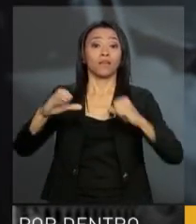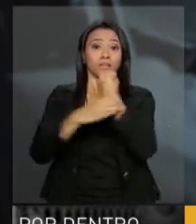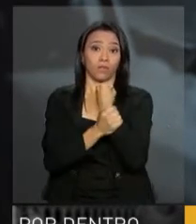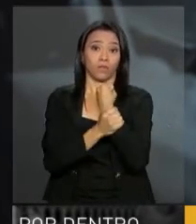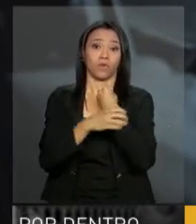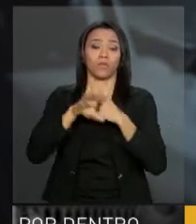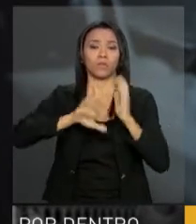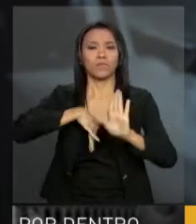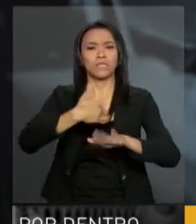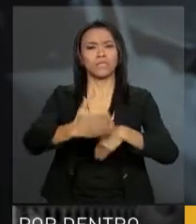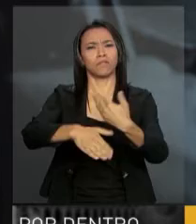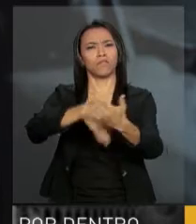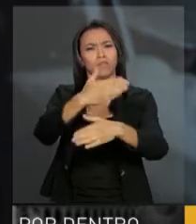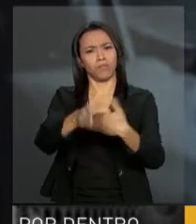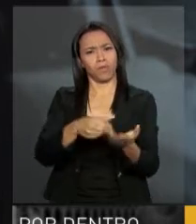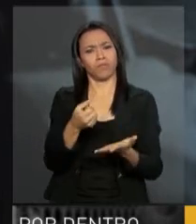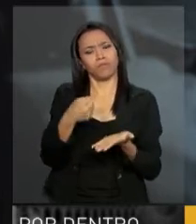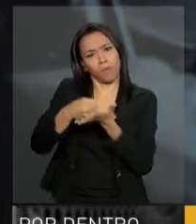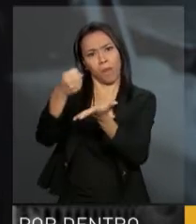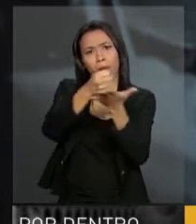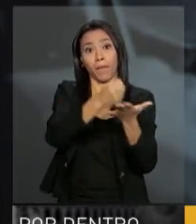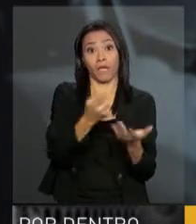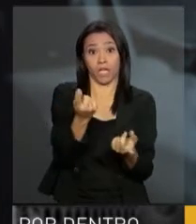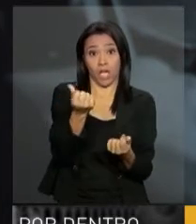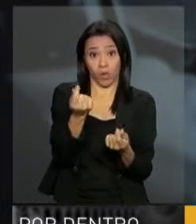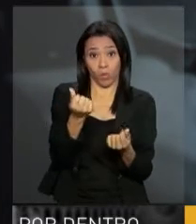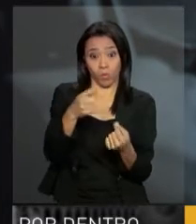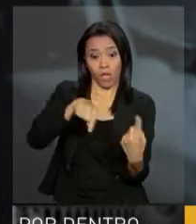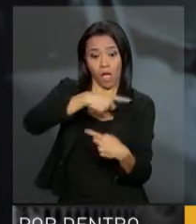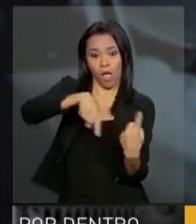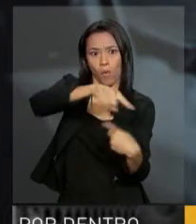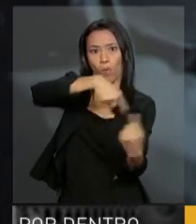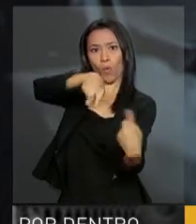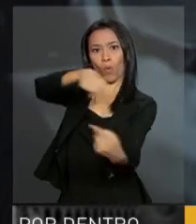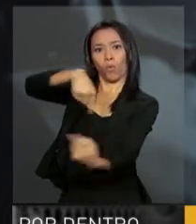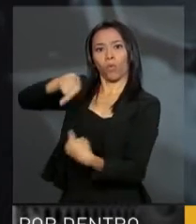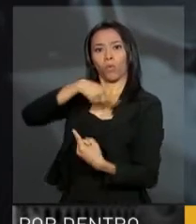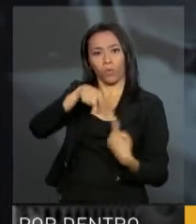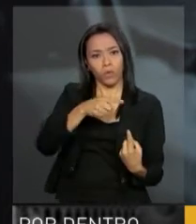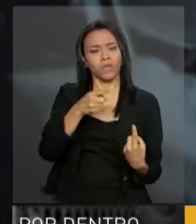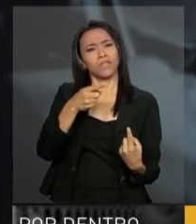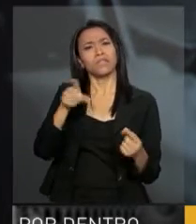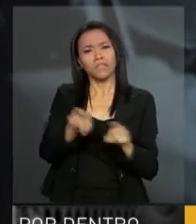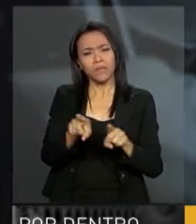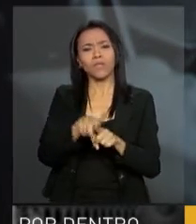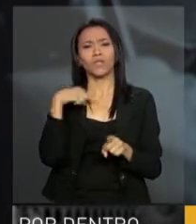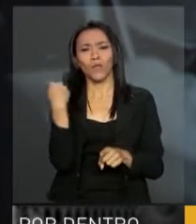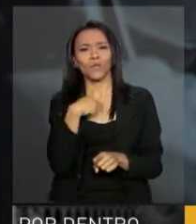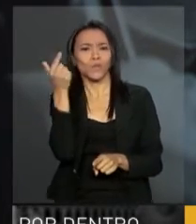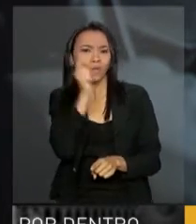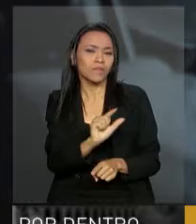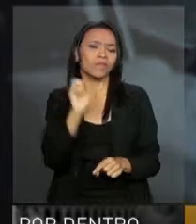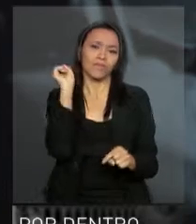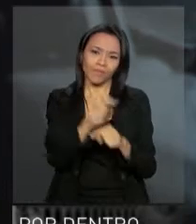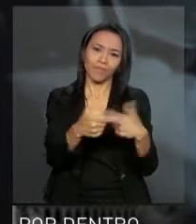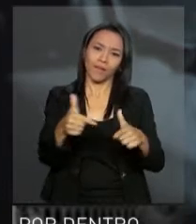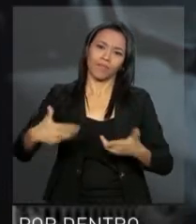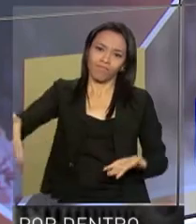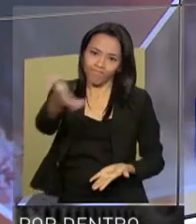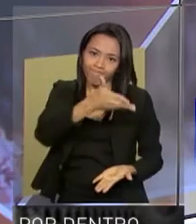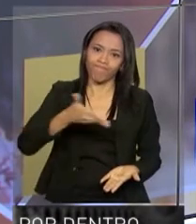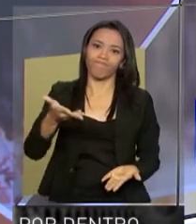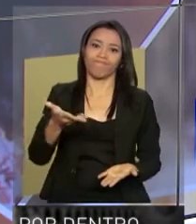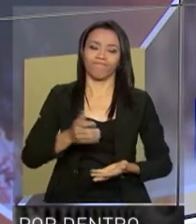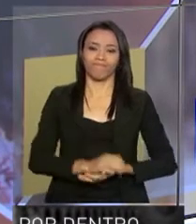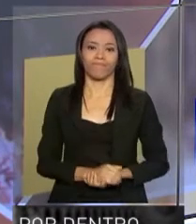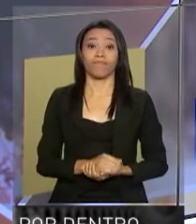o desenvolvimento colaborando para que a economia cresça mas acima de tudo para que geramos emprego para a população